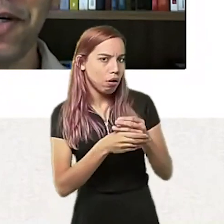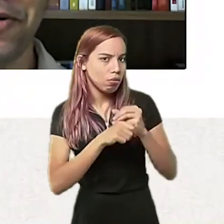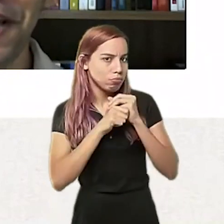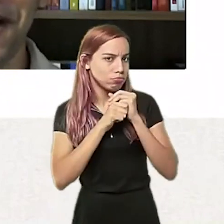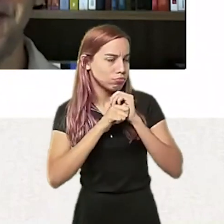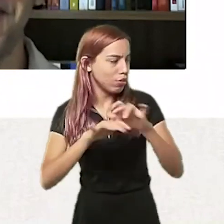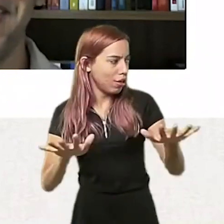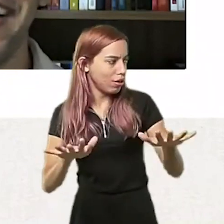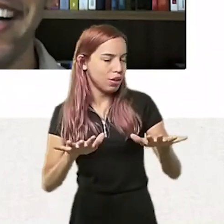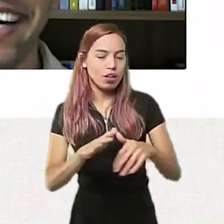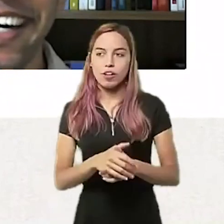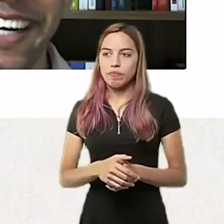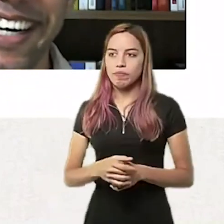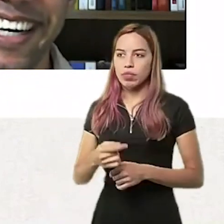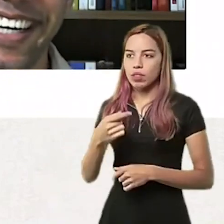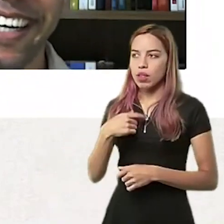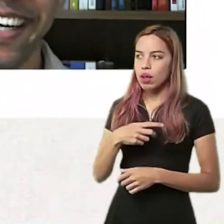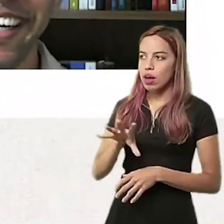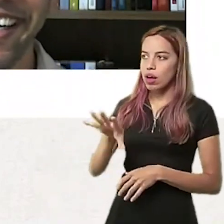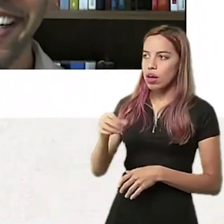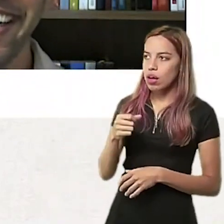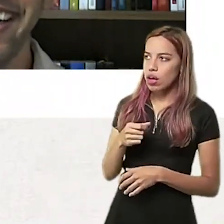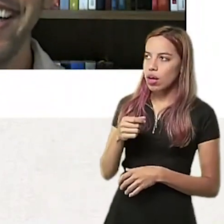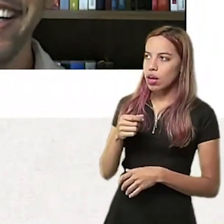eu vou ficar envergonhado.